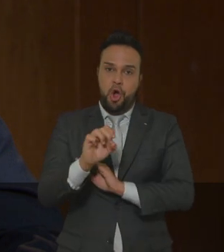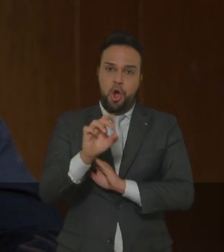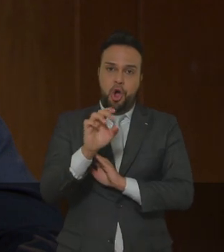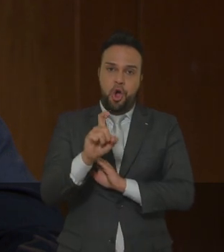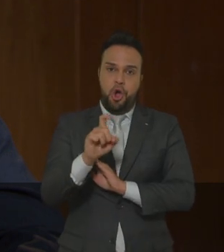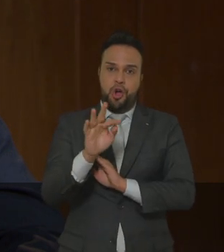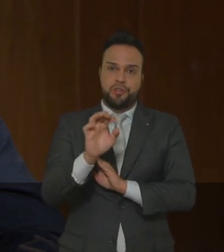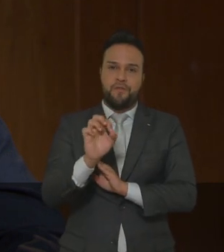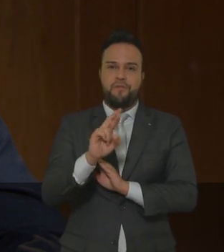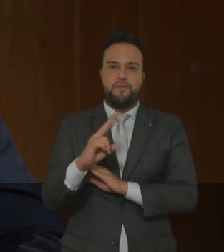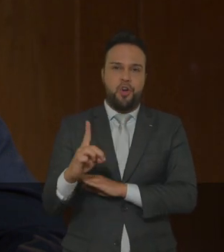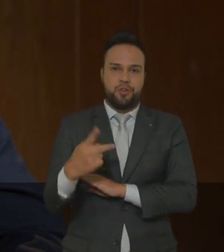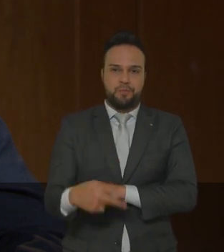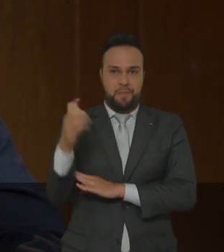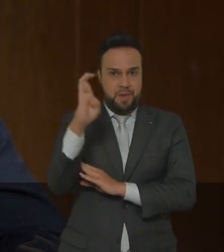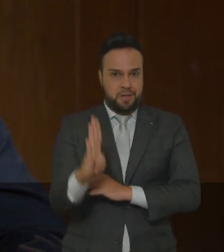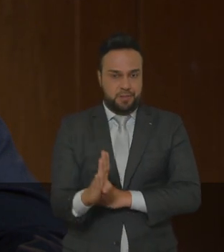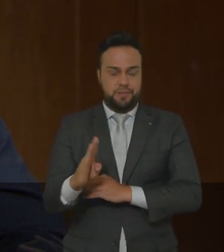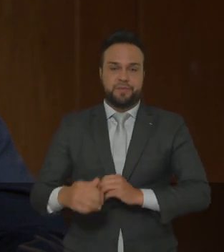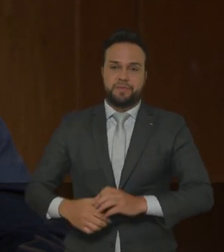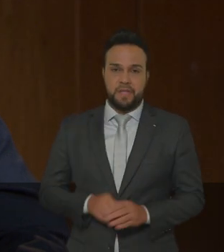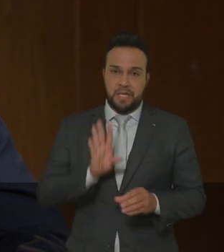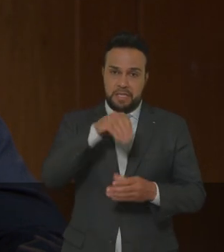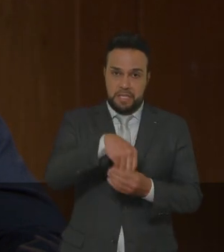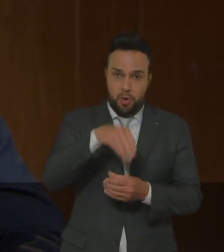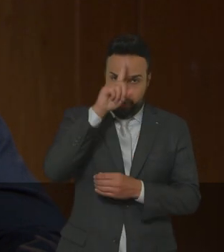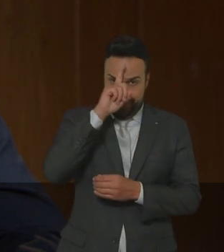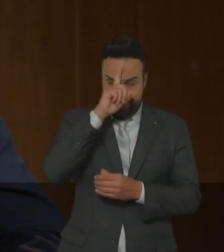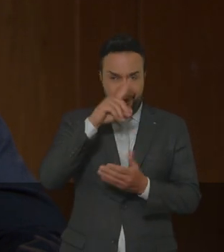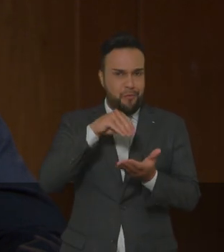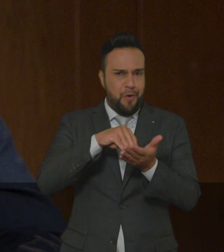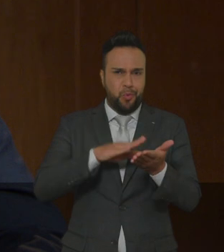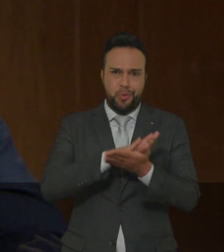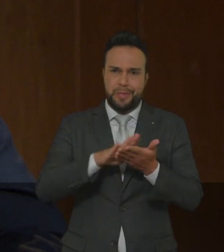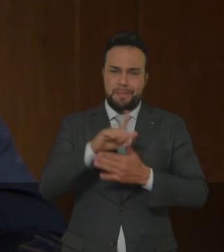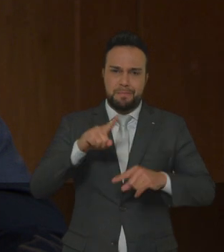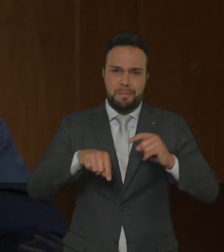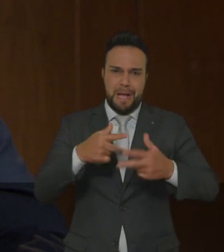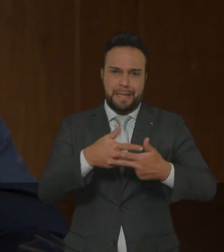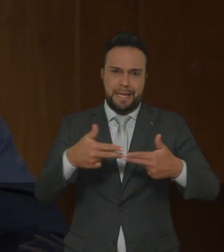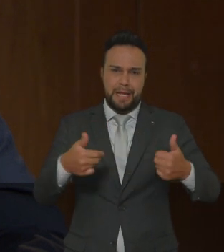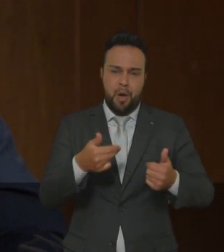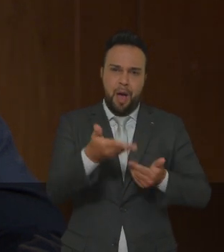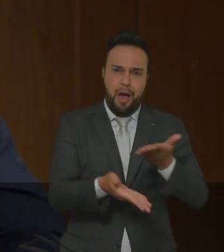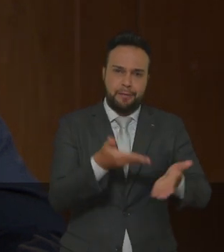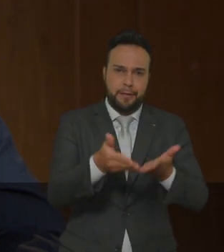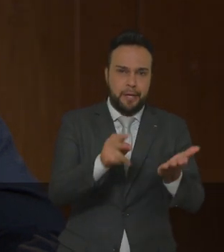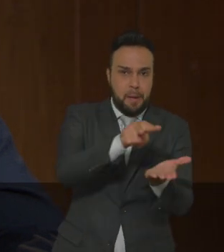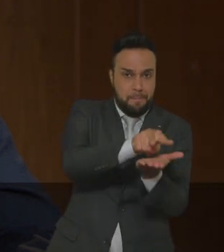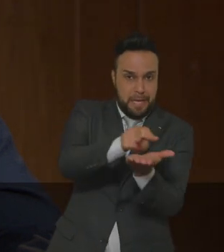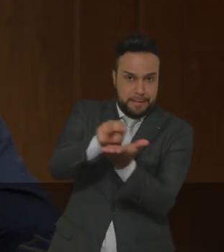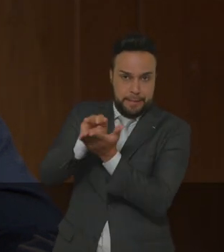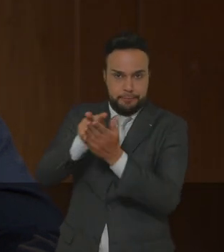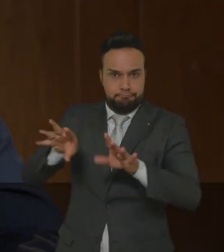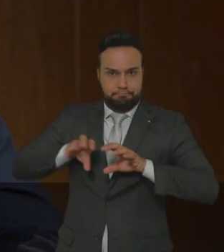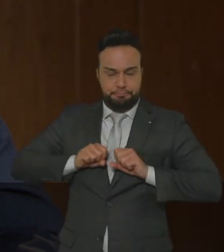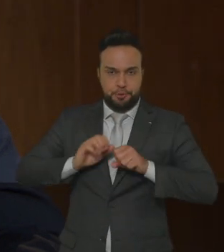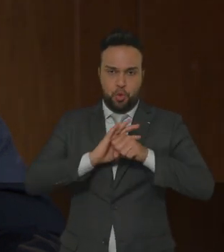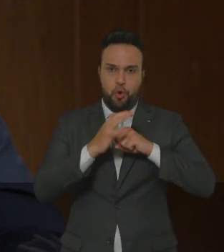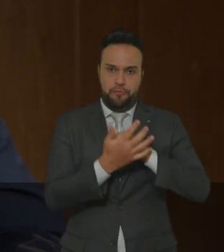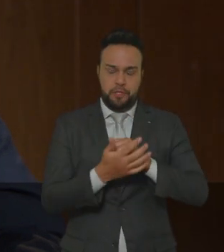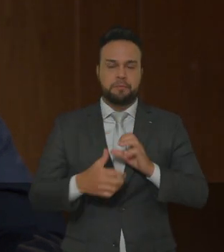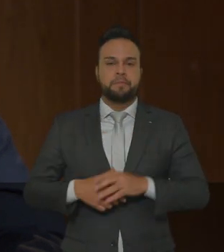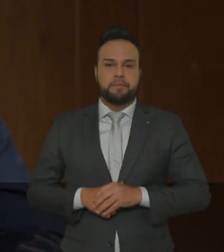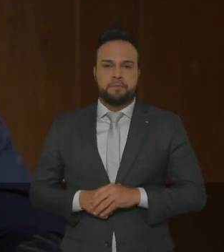da vacina de Oxford no Brasil e não faltaram nos hospitais os meios para atender